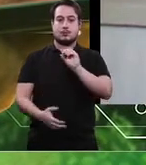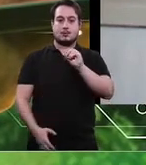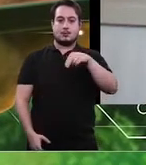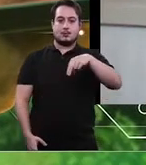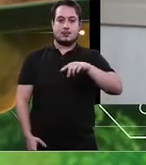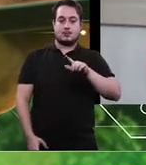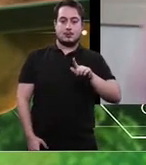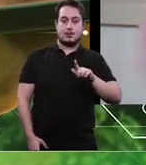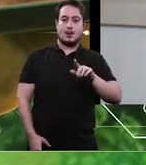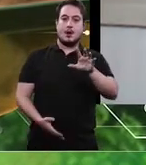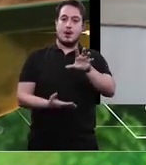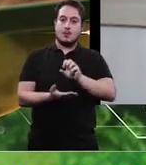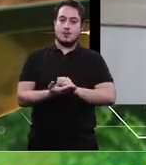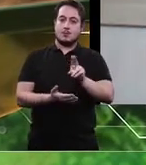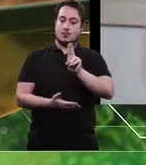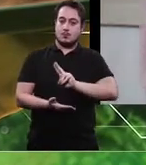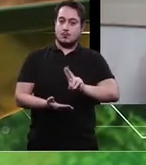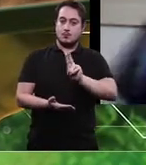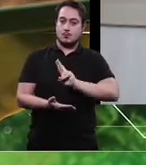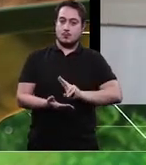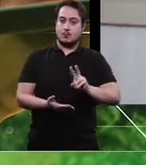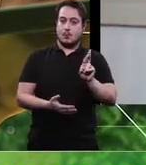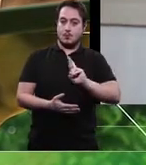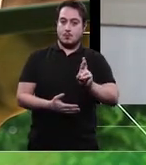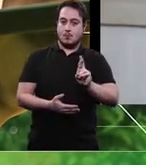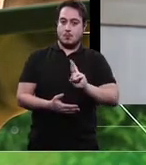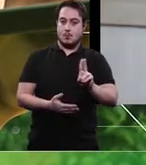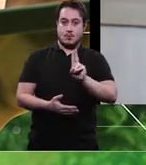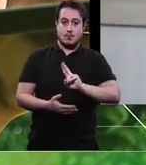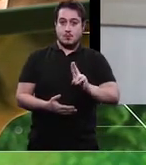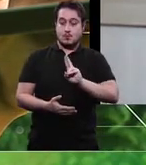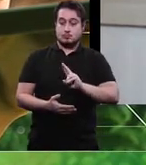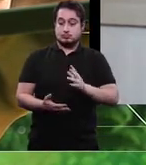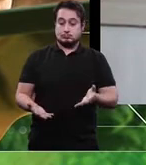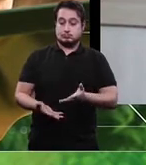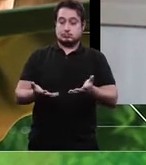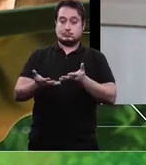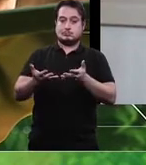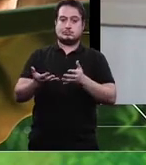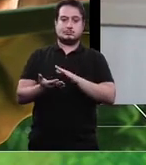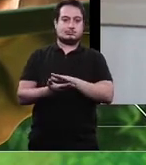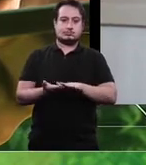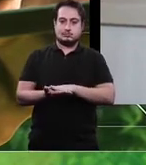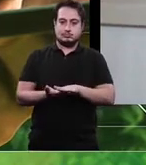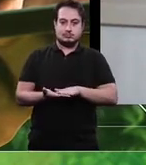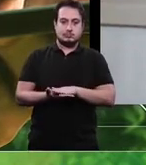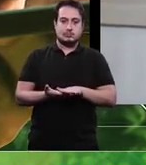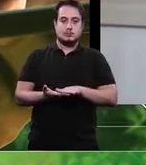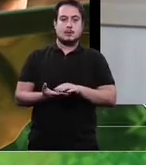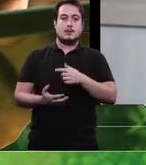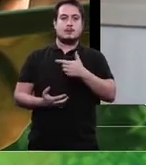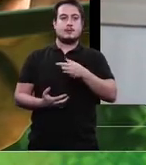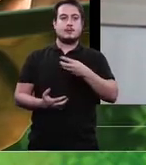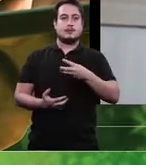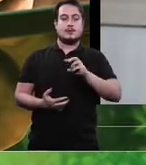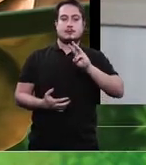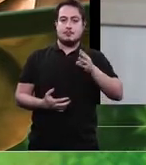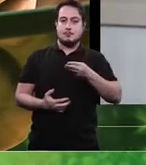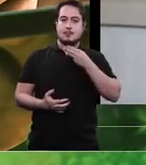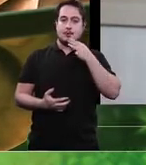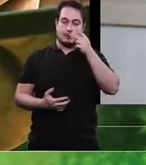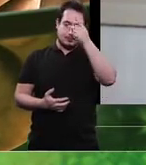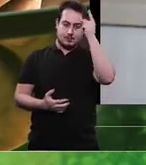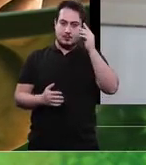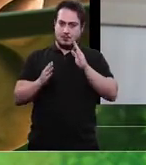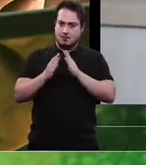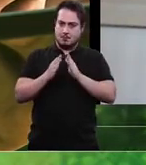esses recursos, se utilizam indevidamente, não potencializam absolutamente nada nos 23 milhões de habitantes